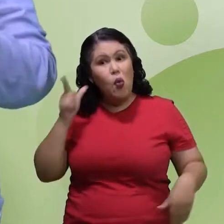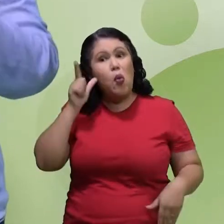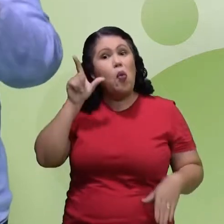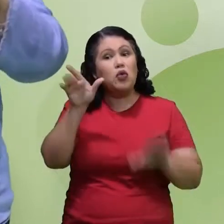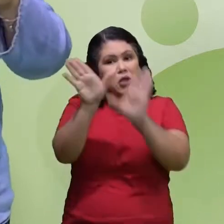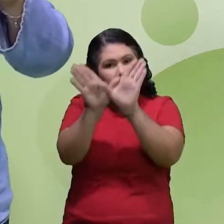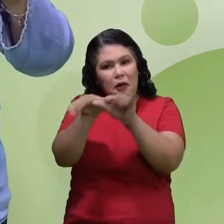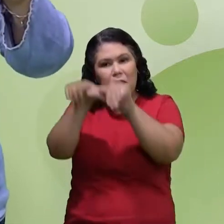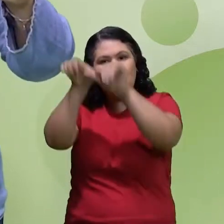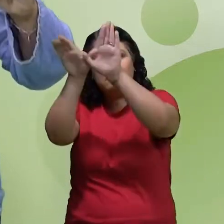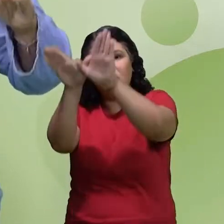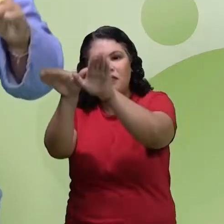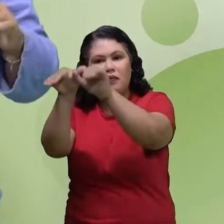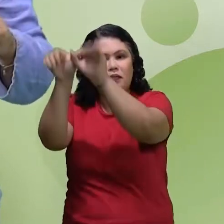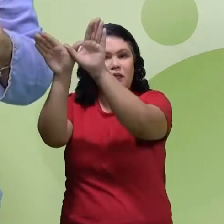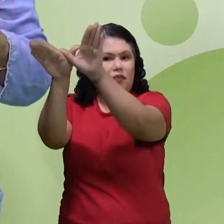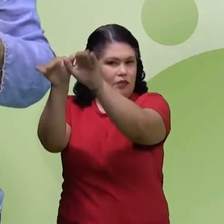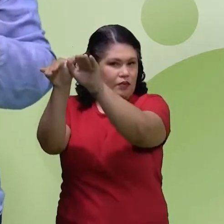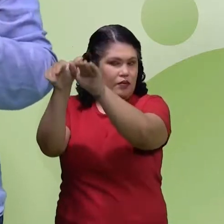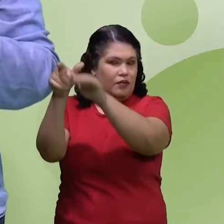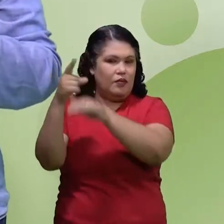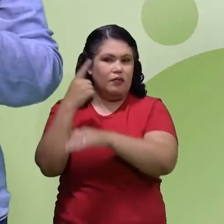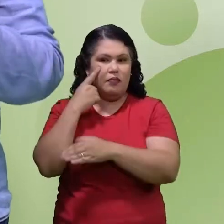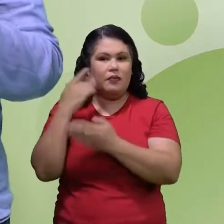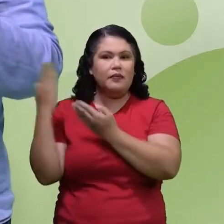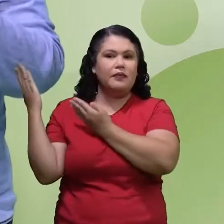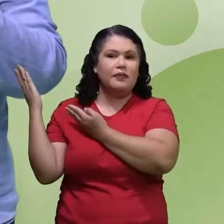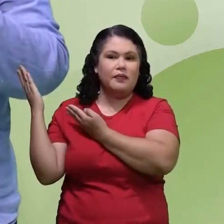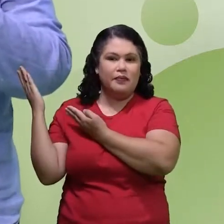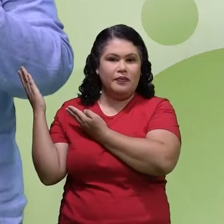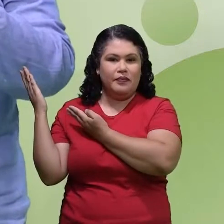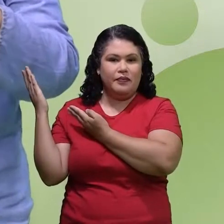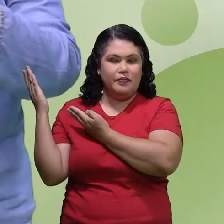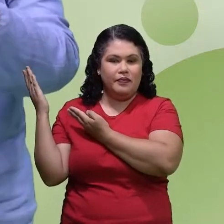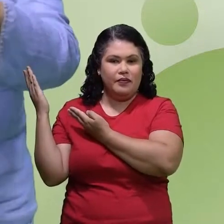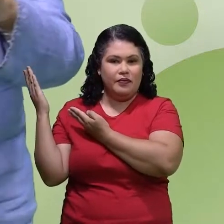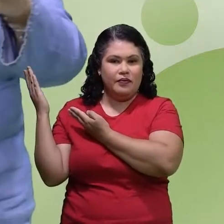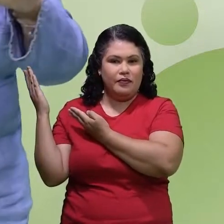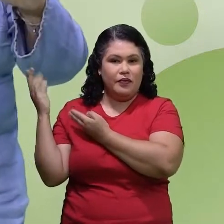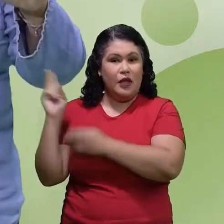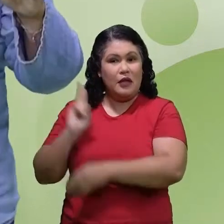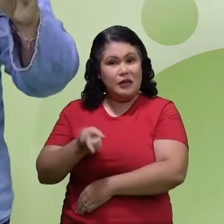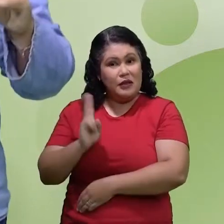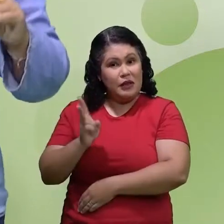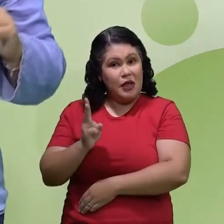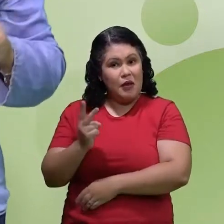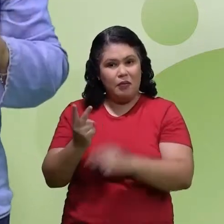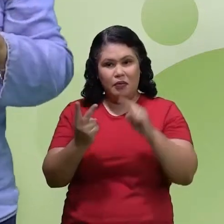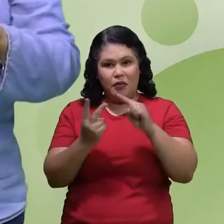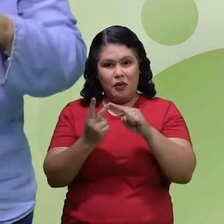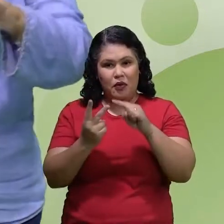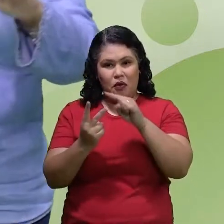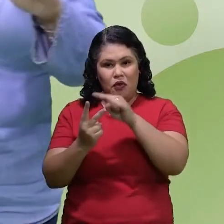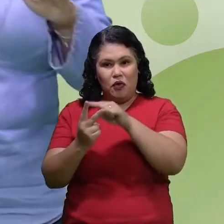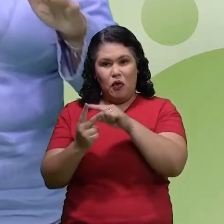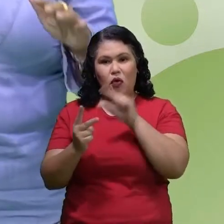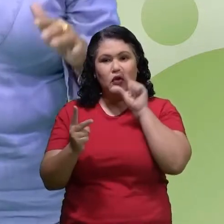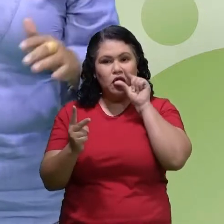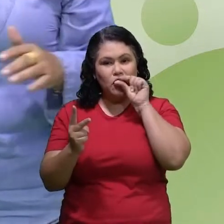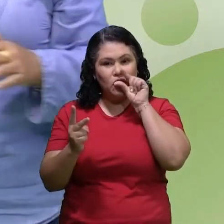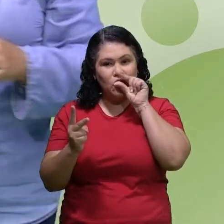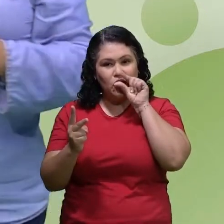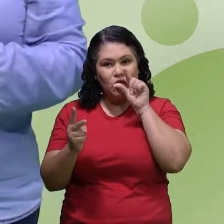do voo. E geralmente, como essa espécie, eles voam em casal, eles voam em pares,